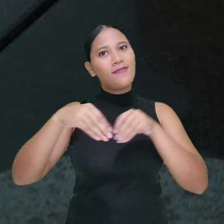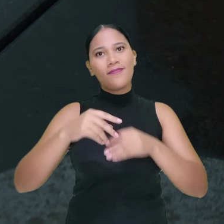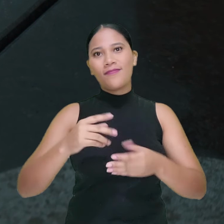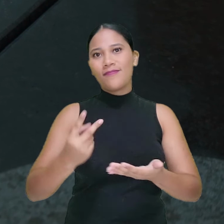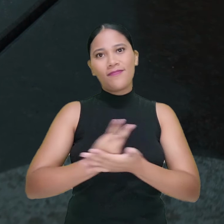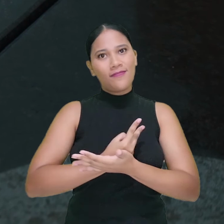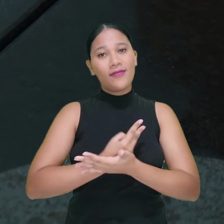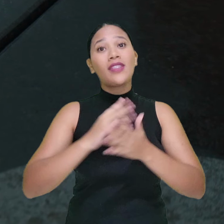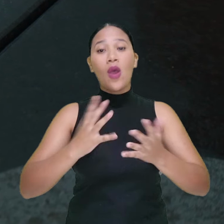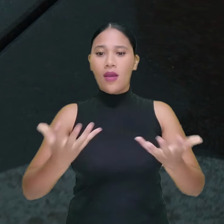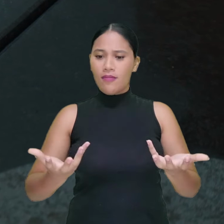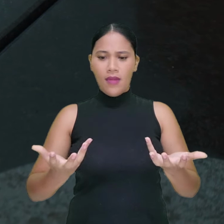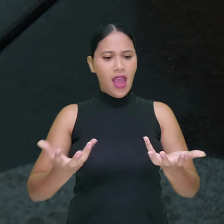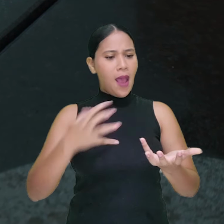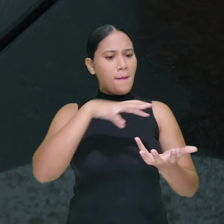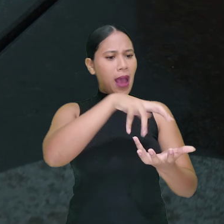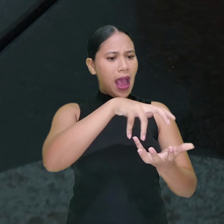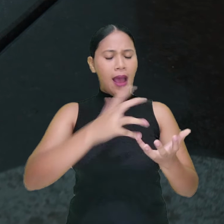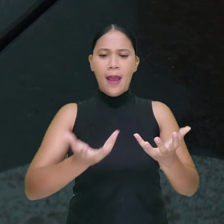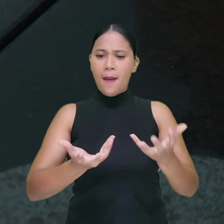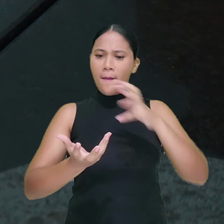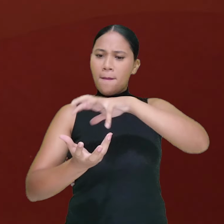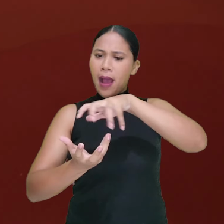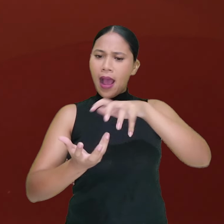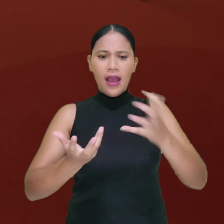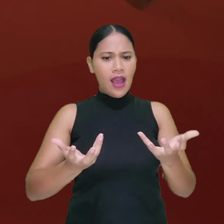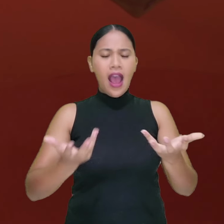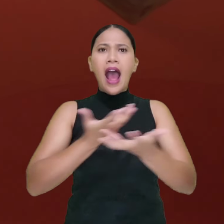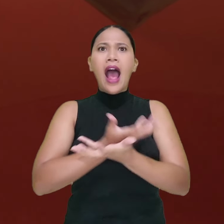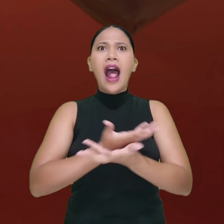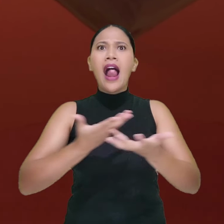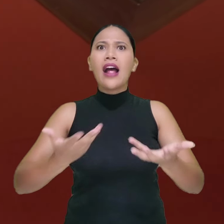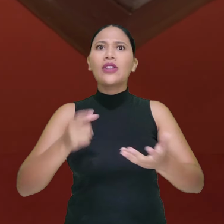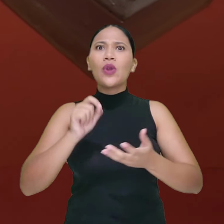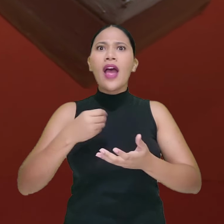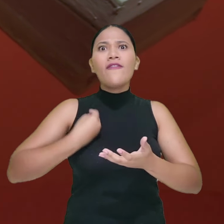novamente. Então, a relação entre Planer e Revenguer é uma relação